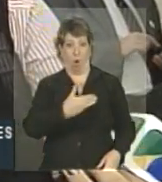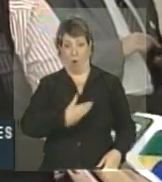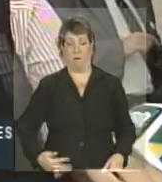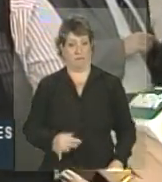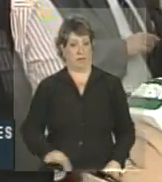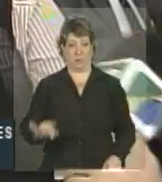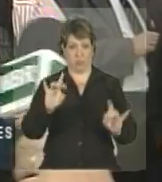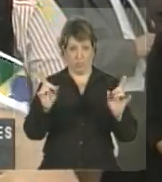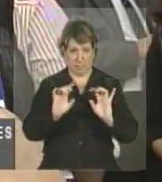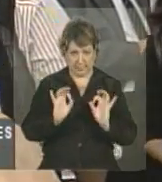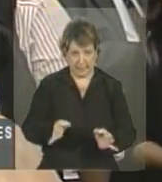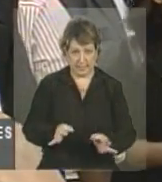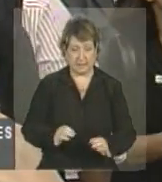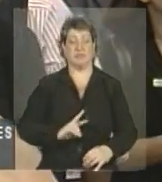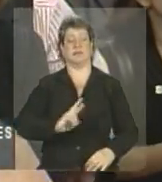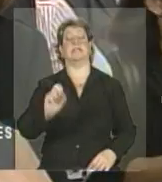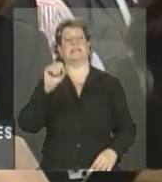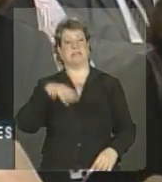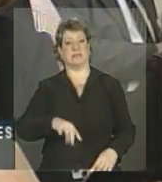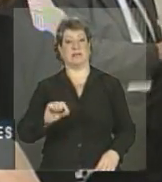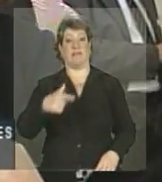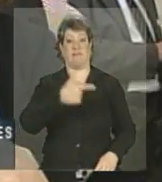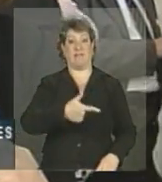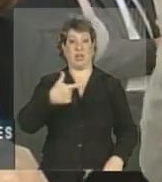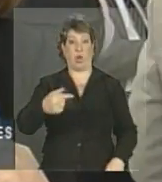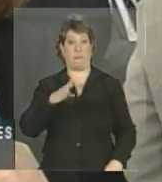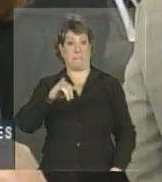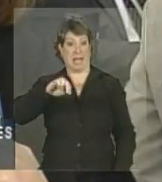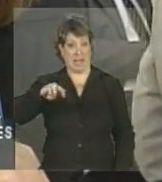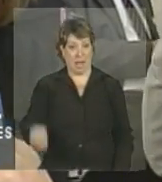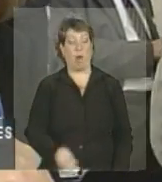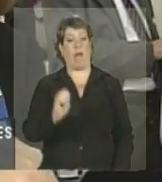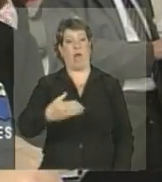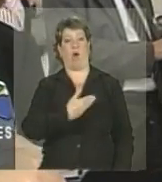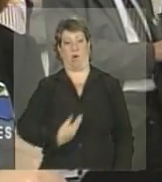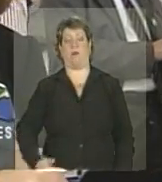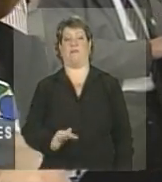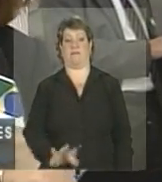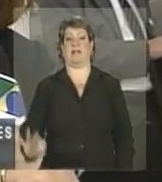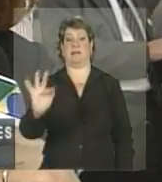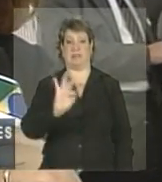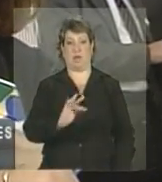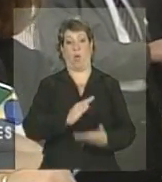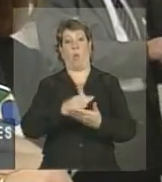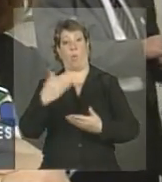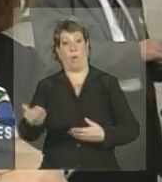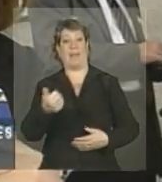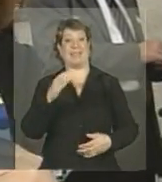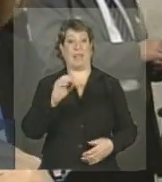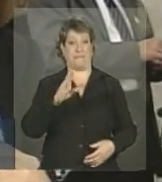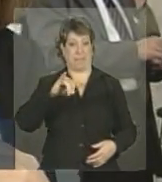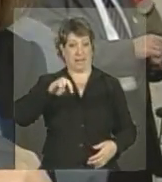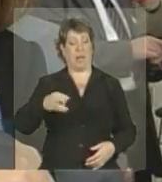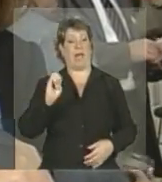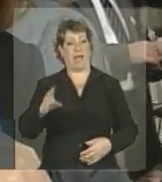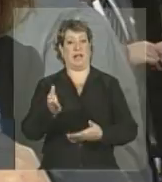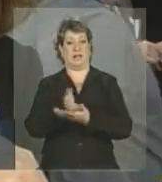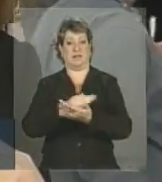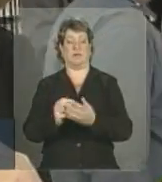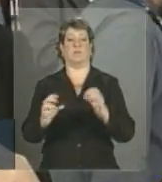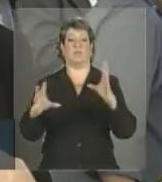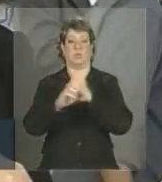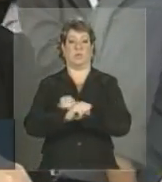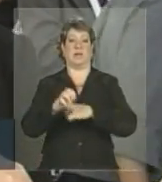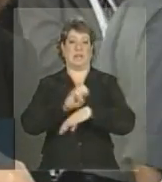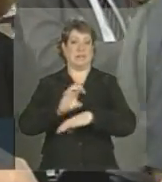do governo federal, correto? Exatamente, 22 bilhões são do governo federal. Os demais 10 bilhões são